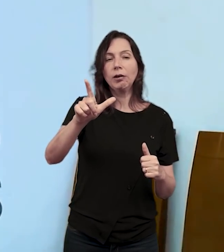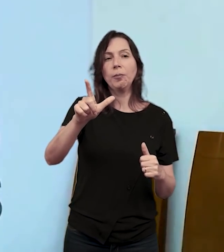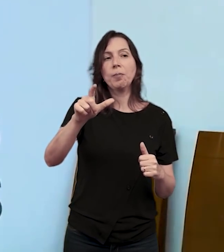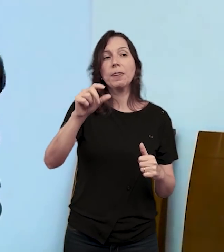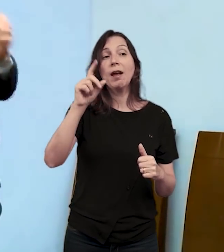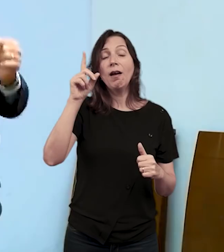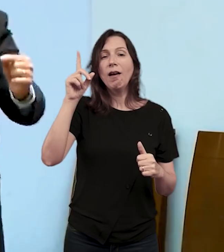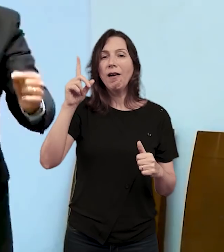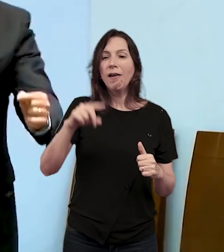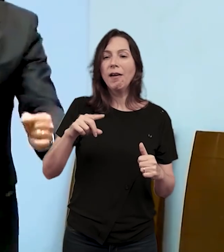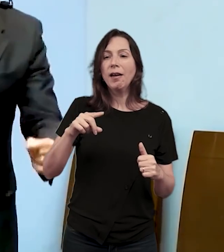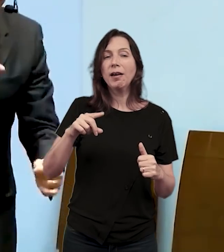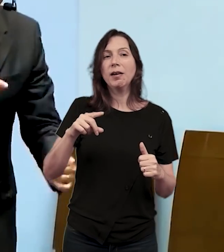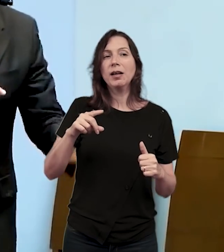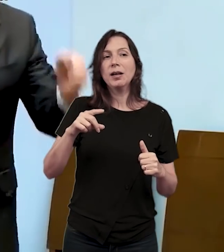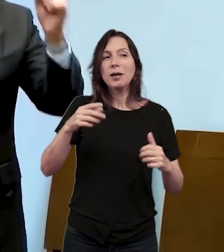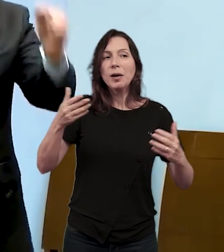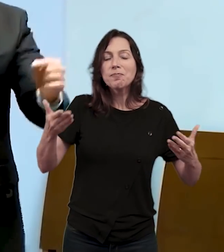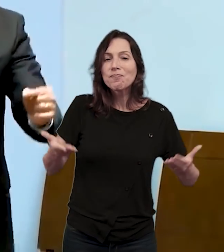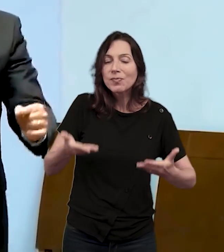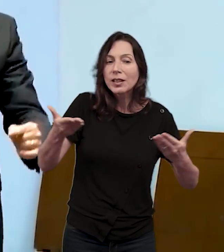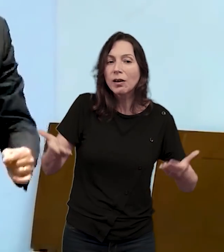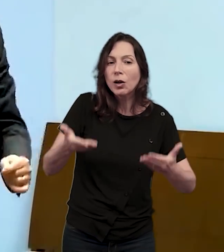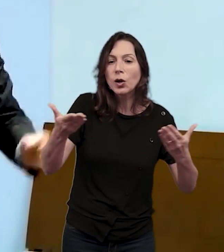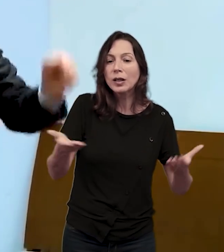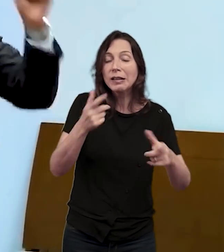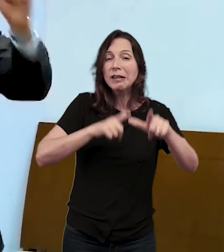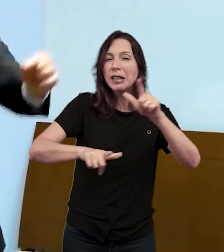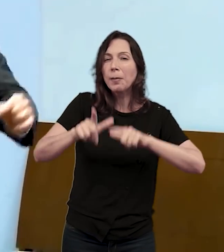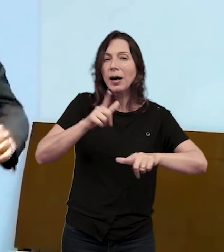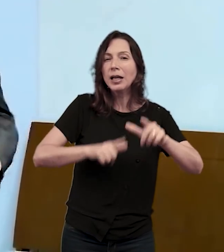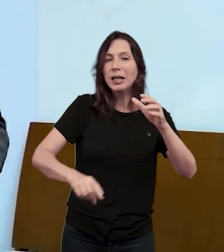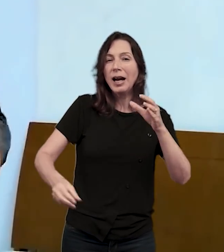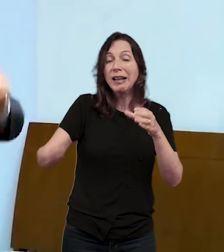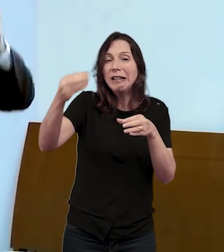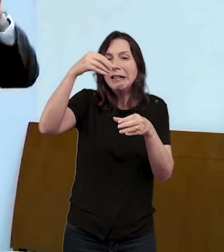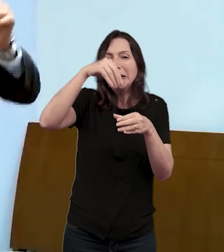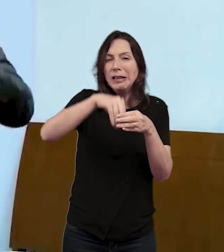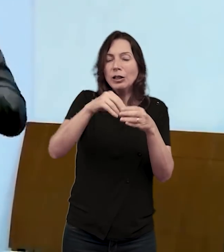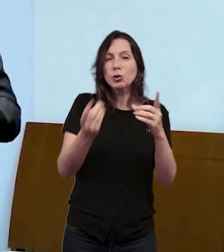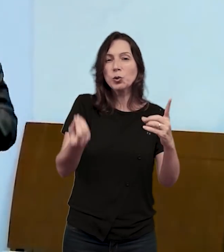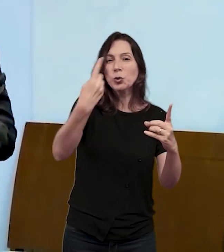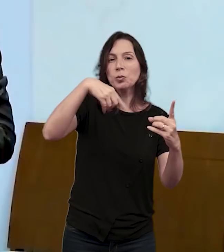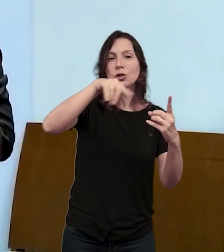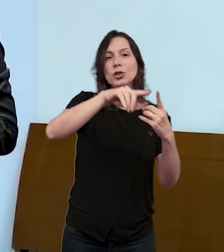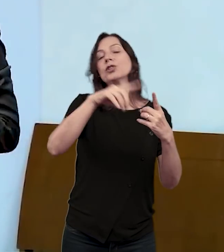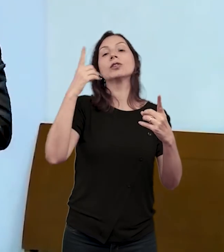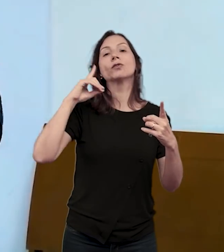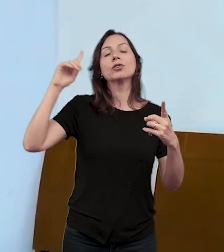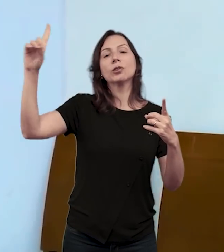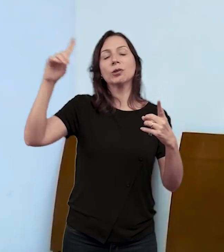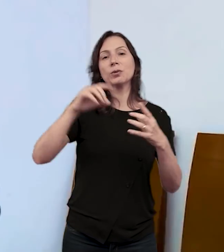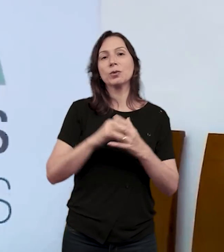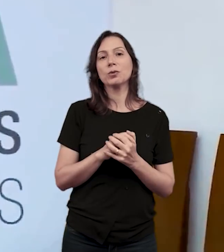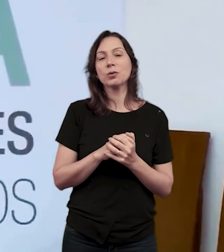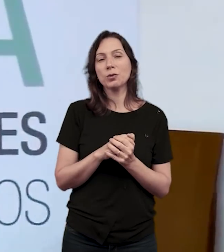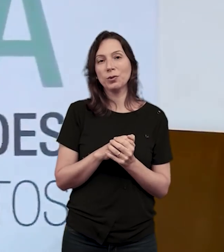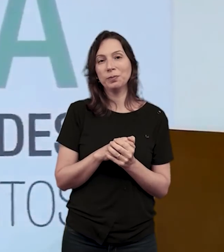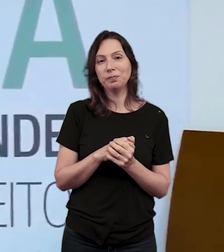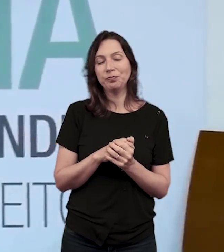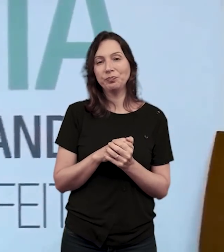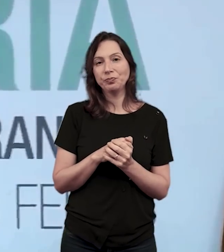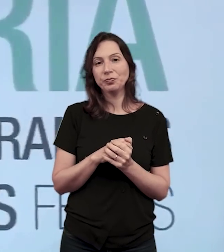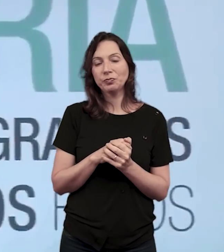contribua para que o plano perfeito, eterno, vitorioso de Deus se consume na sua vida. Louvado